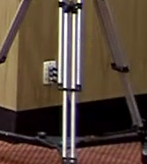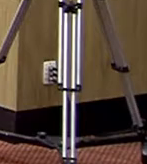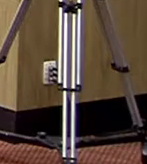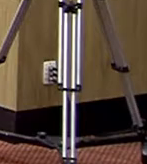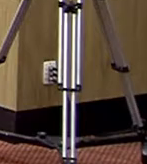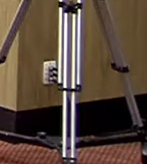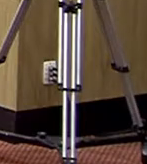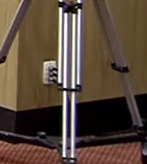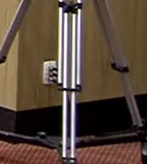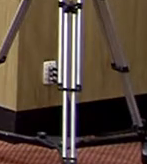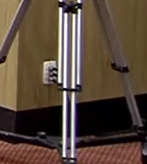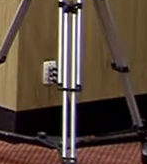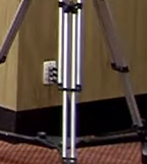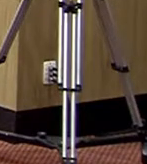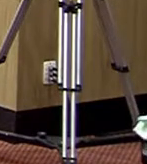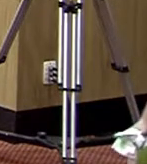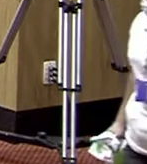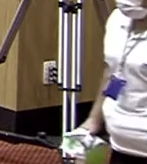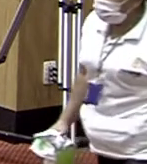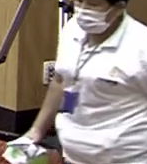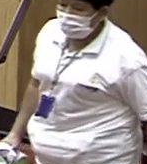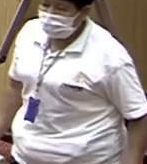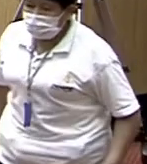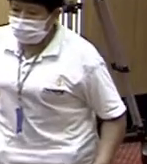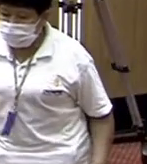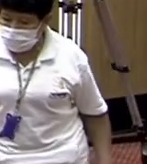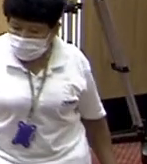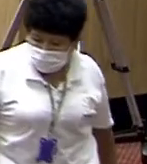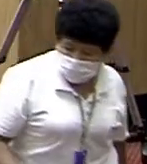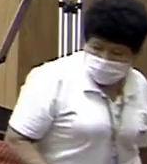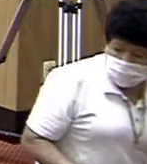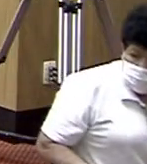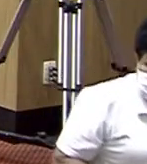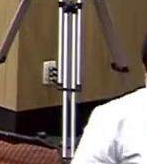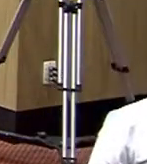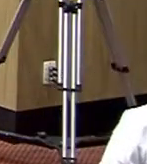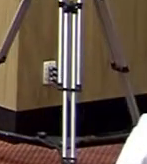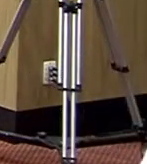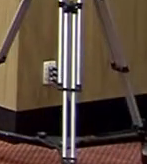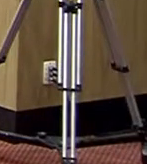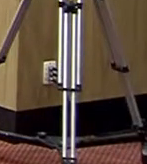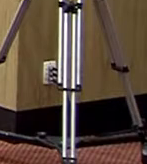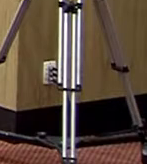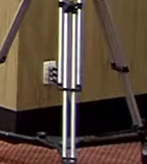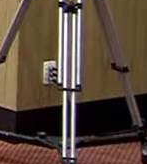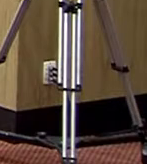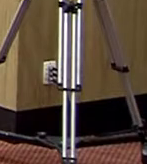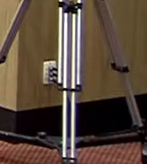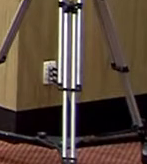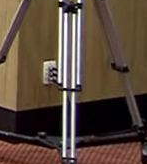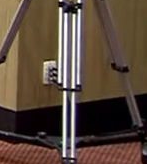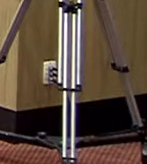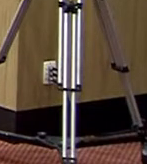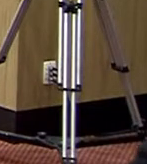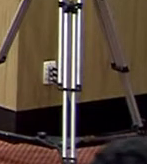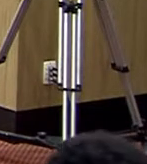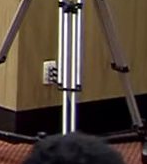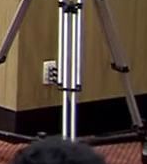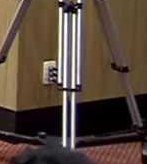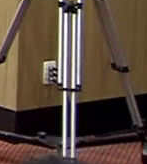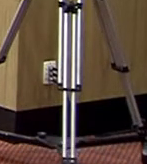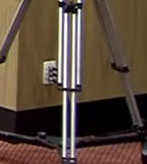os senhores deputados está reaberta a sessão em Breves comunicações